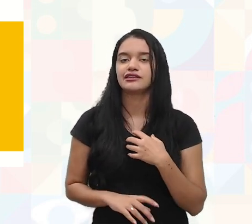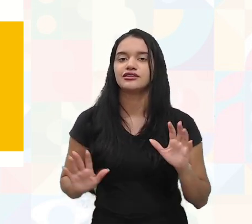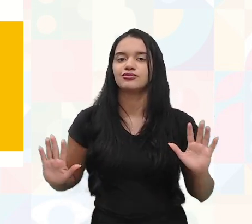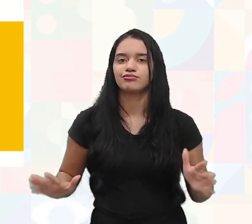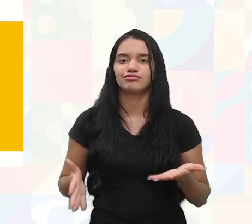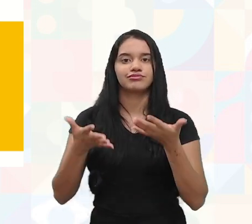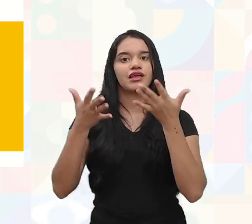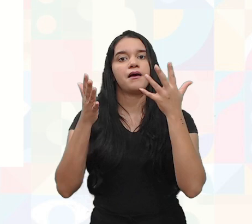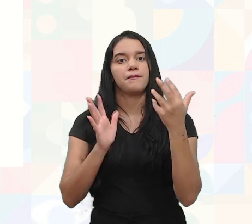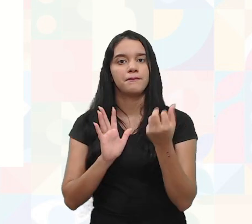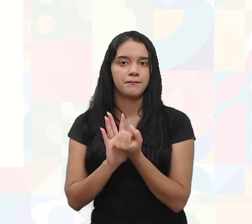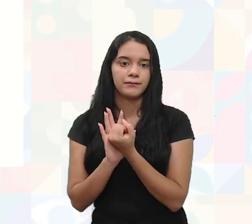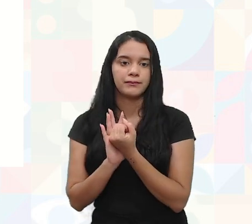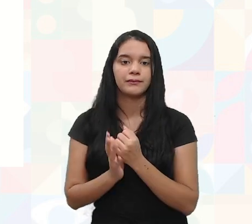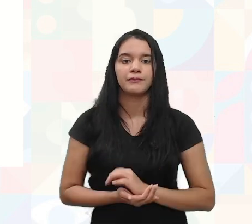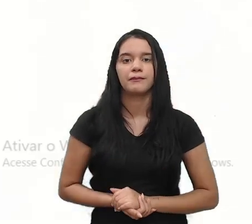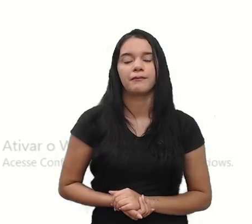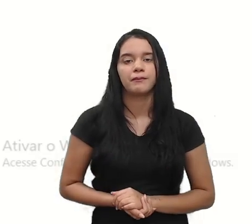fortalecer a marca.